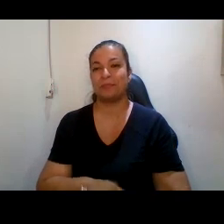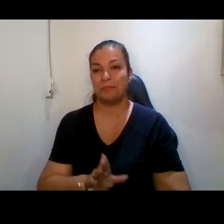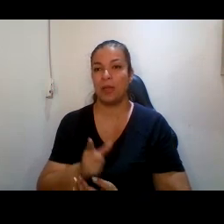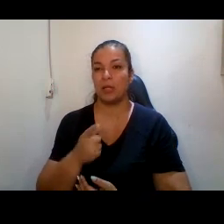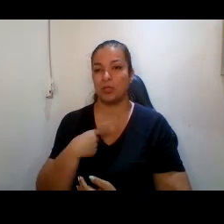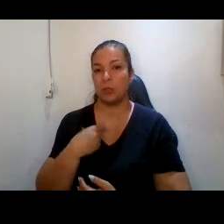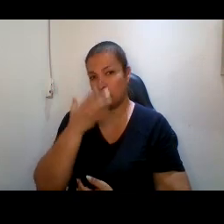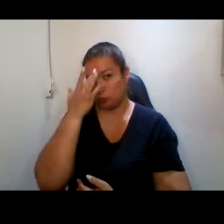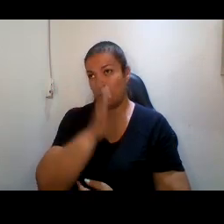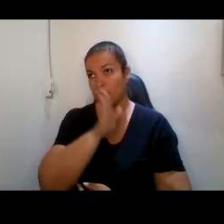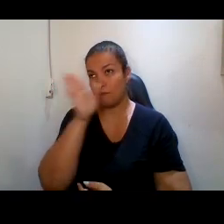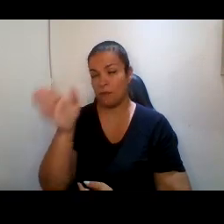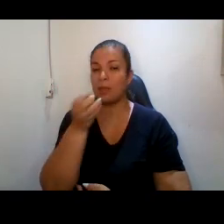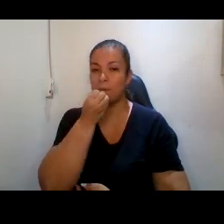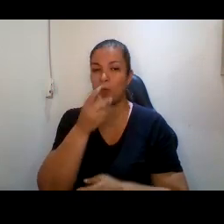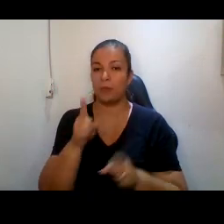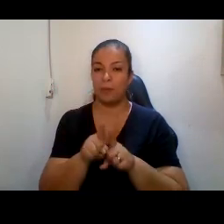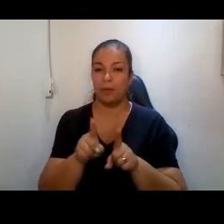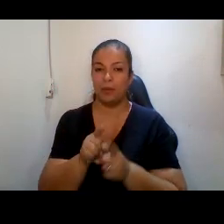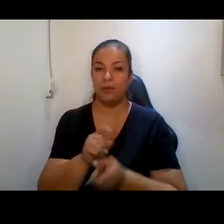muito bom.